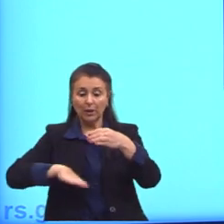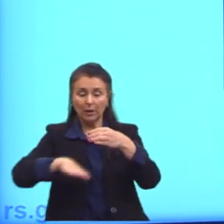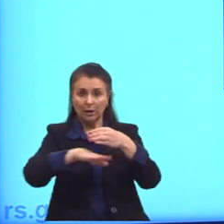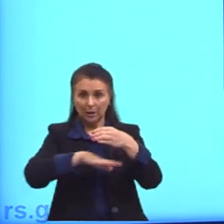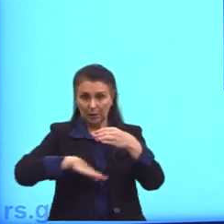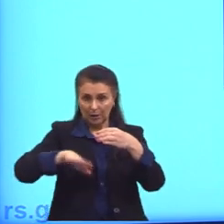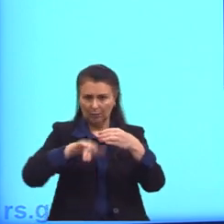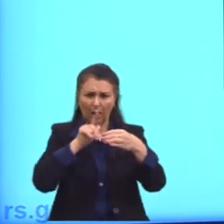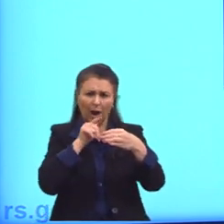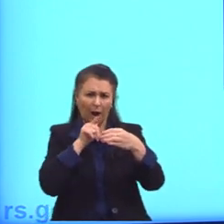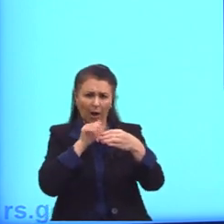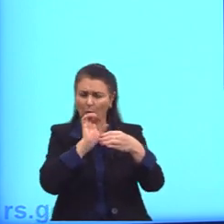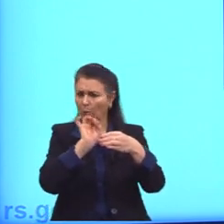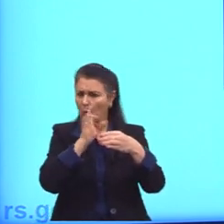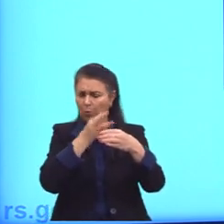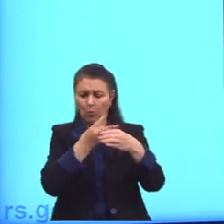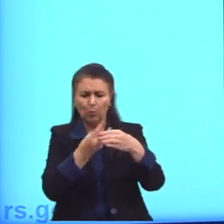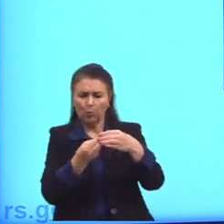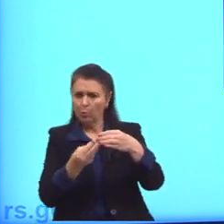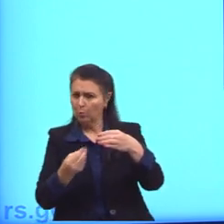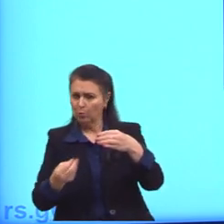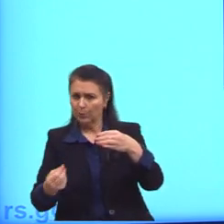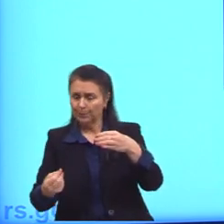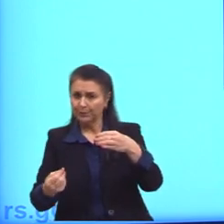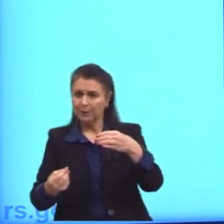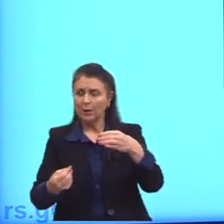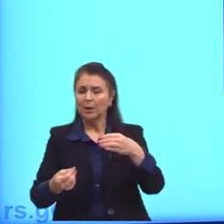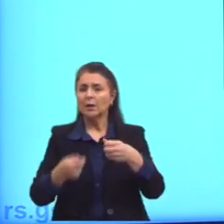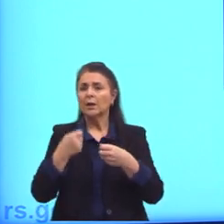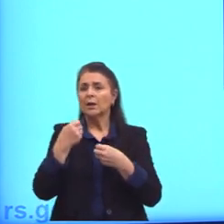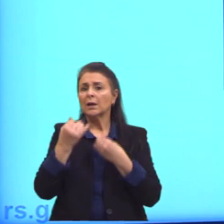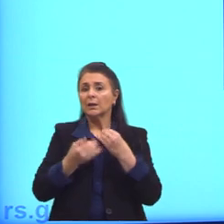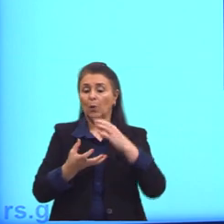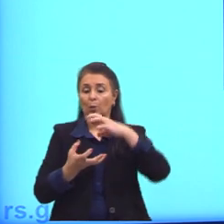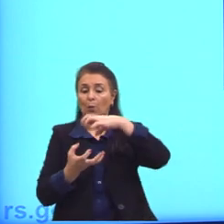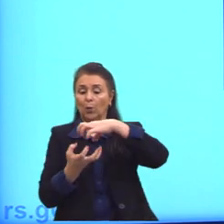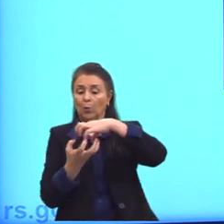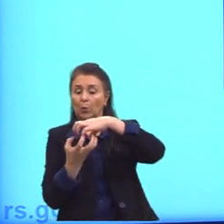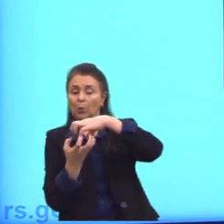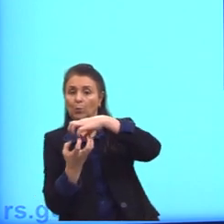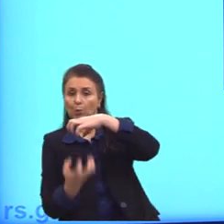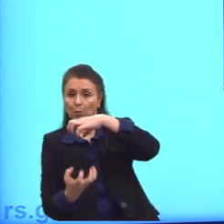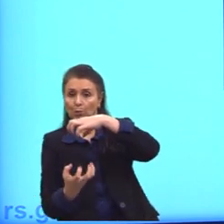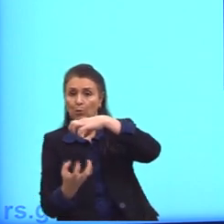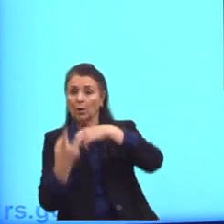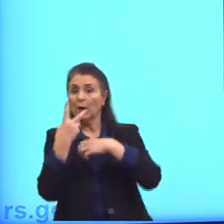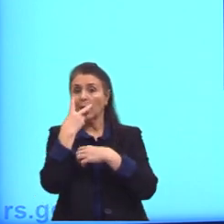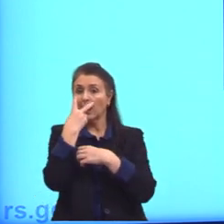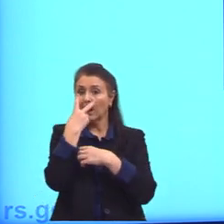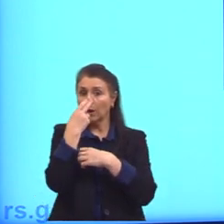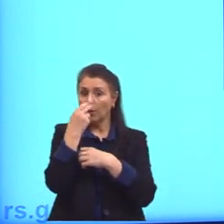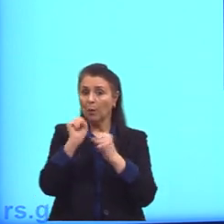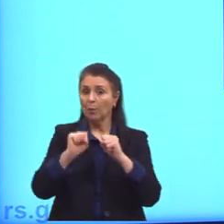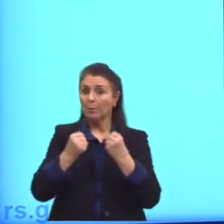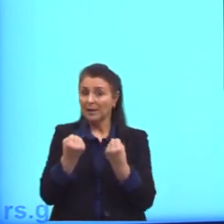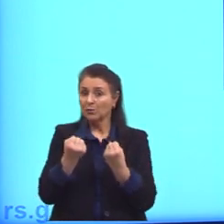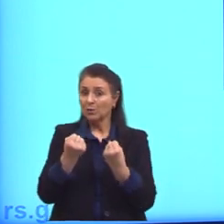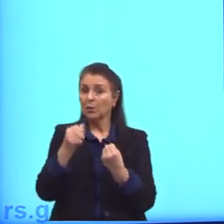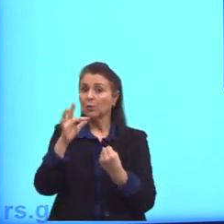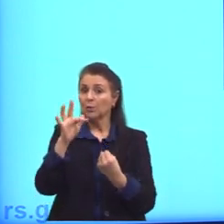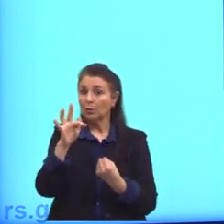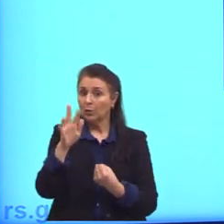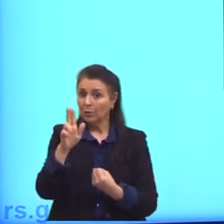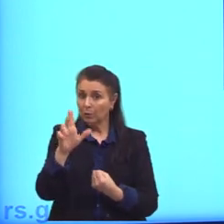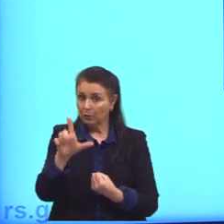ou do fluido que a gente já viu antes a gente tem que considerar que o yin puxo é igual ao peso do fluido